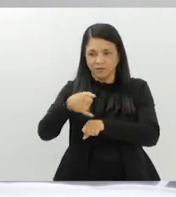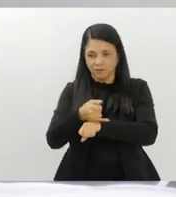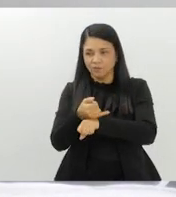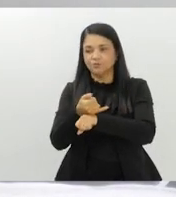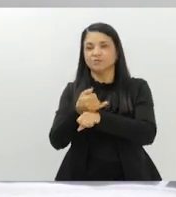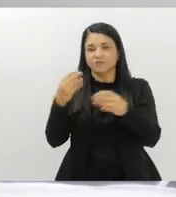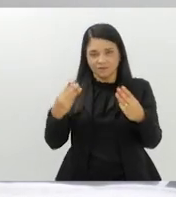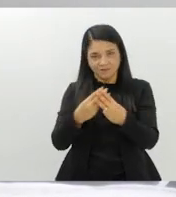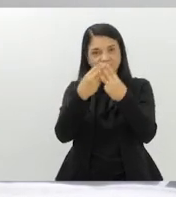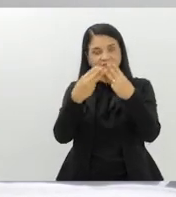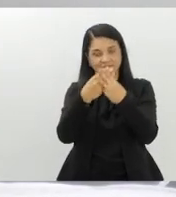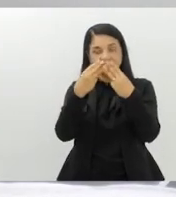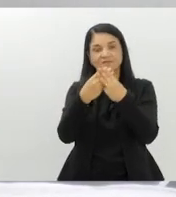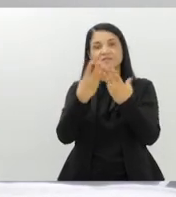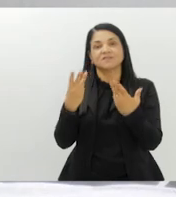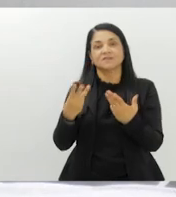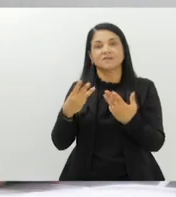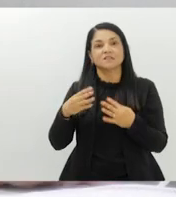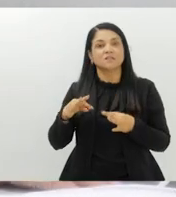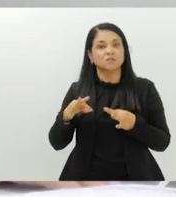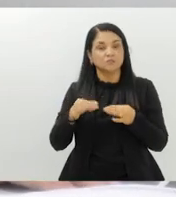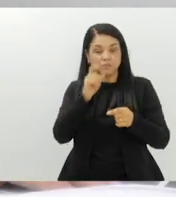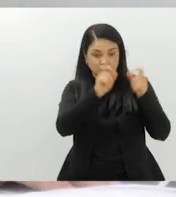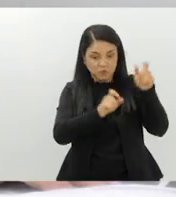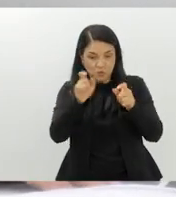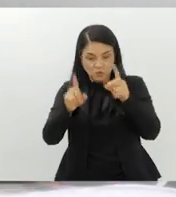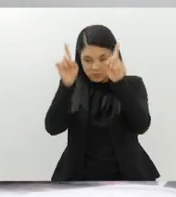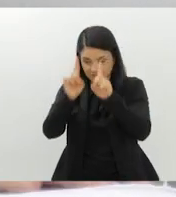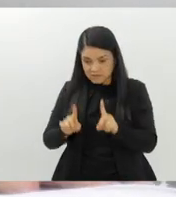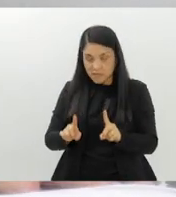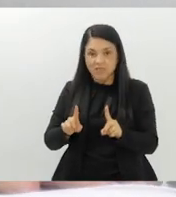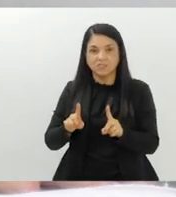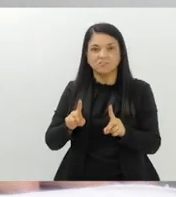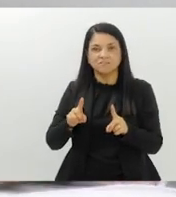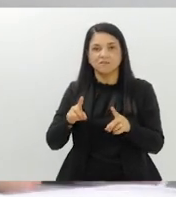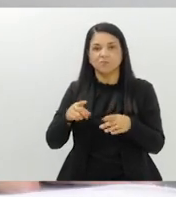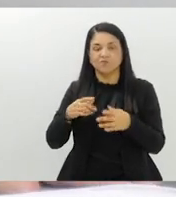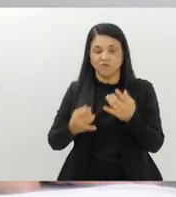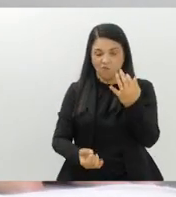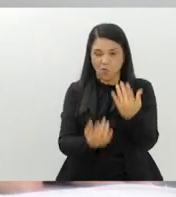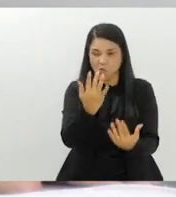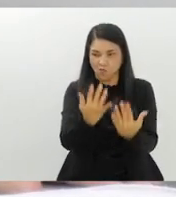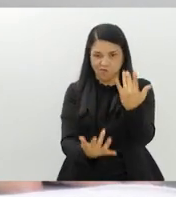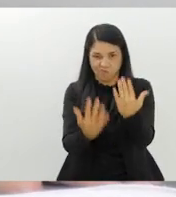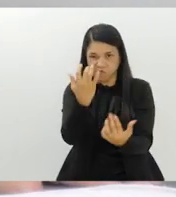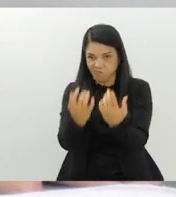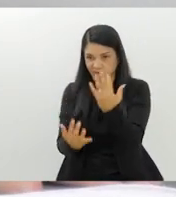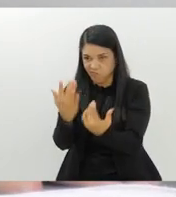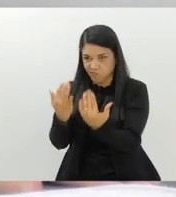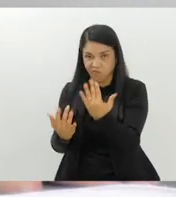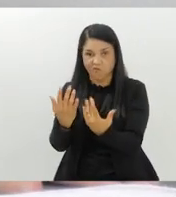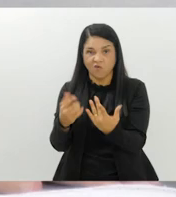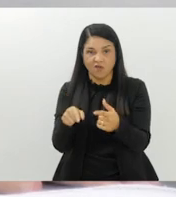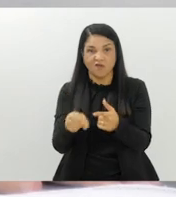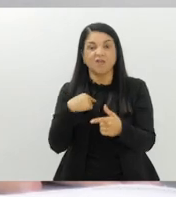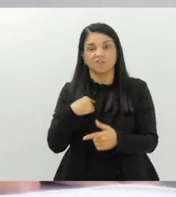pessoas com deficiência, tudo ia para o forno crematório. E